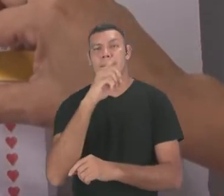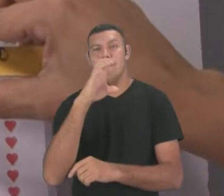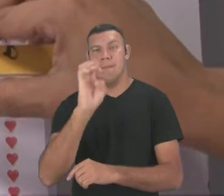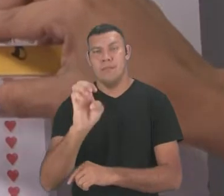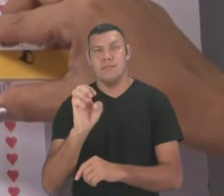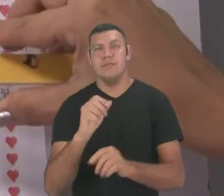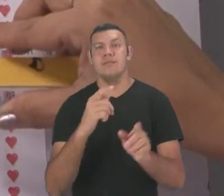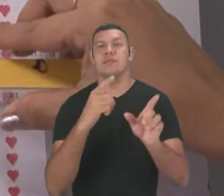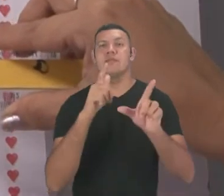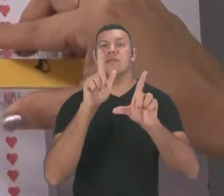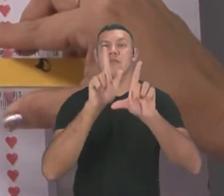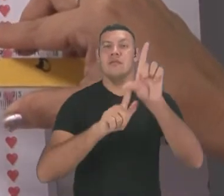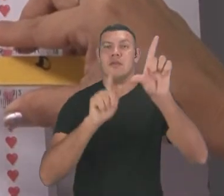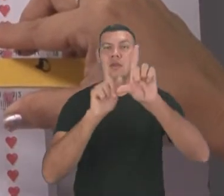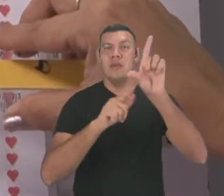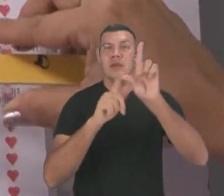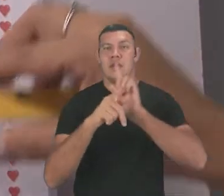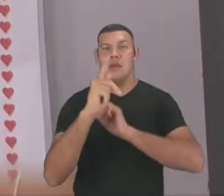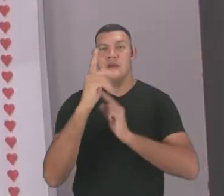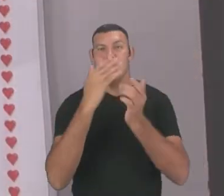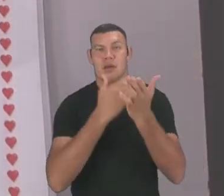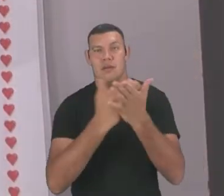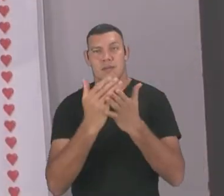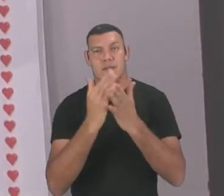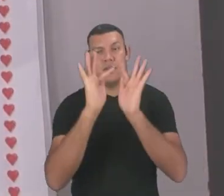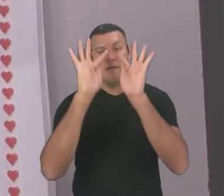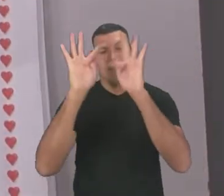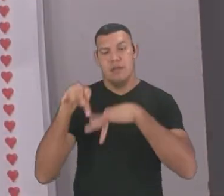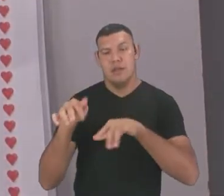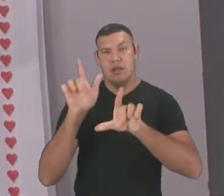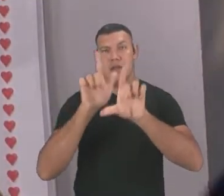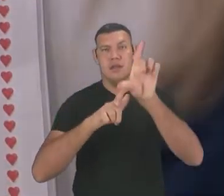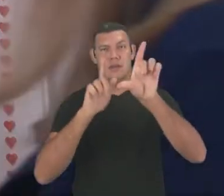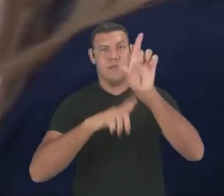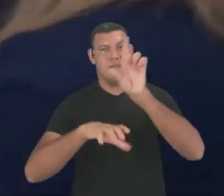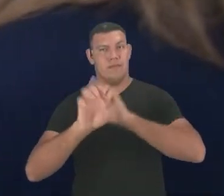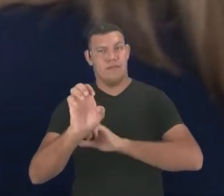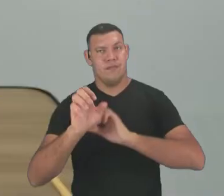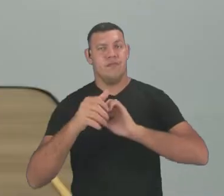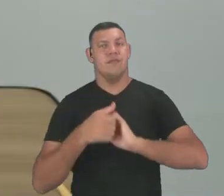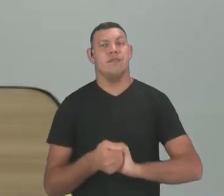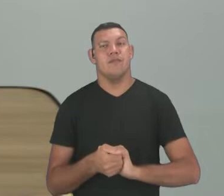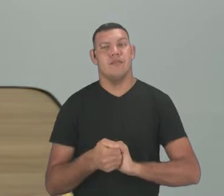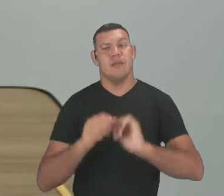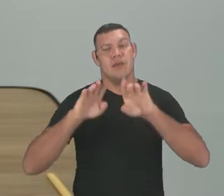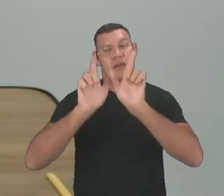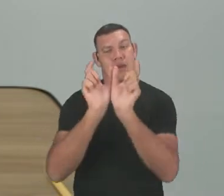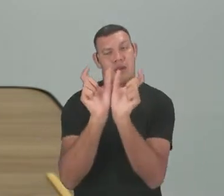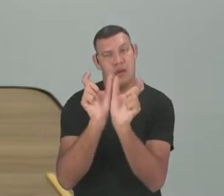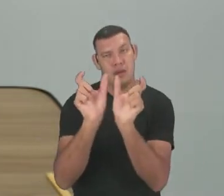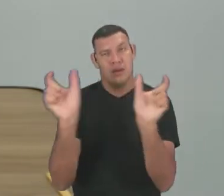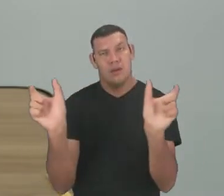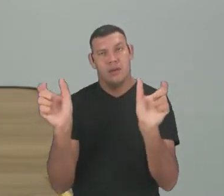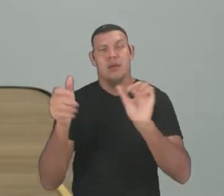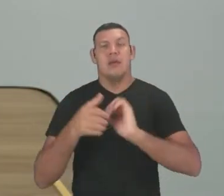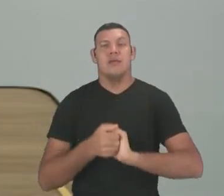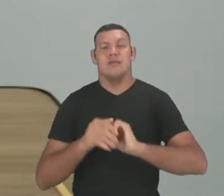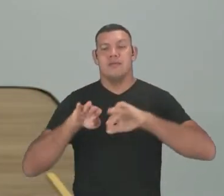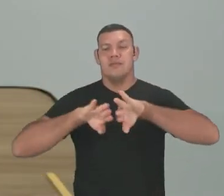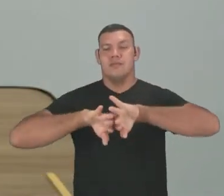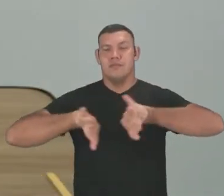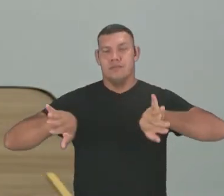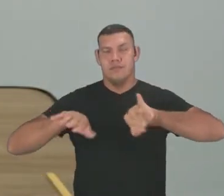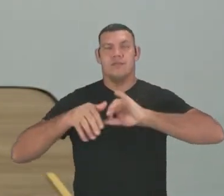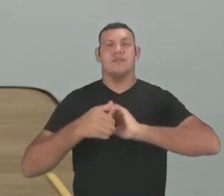letra p e termina com a letra e põe então vamos aqui deixar um espaço